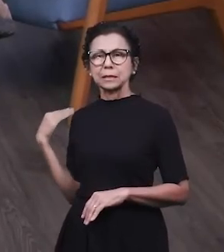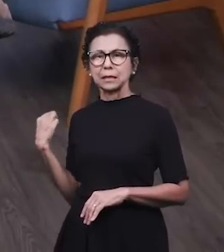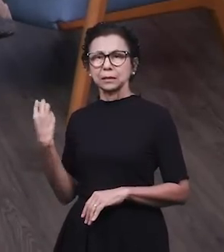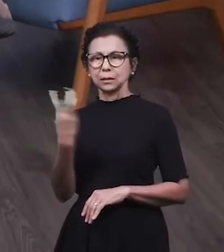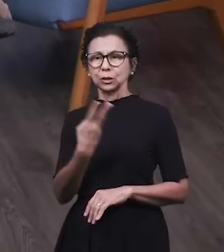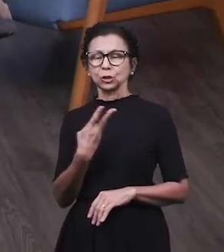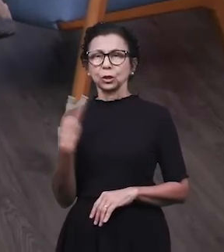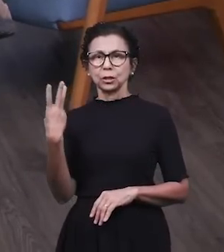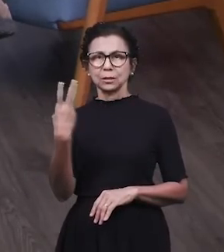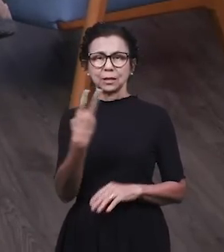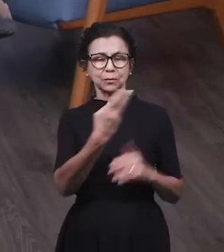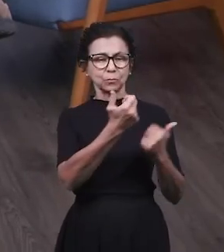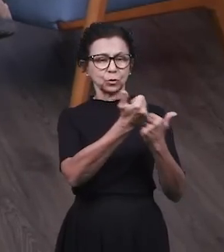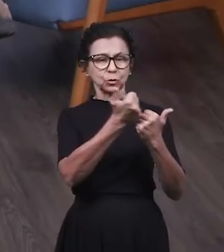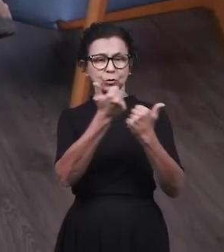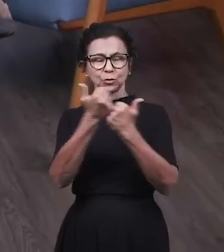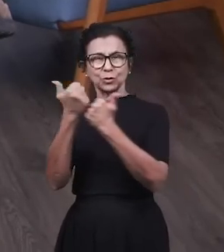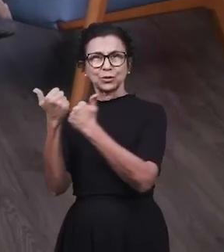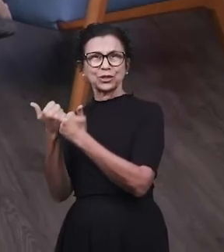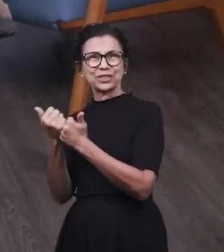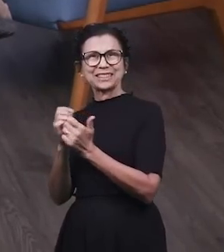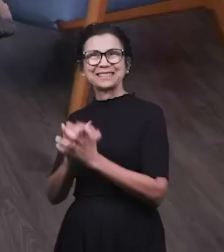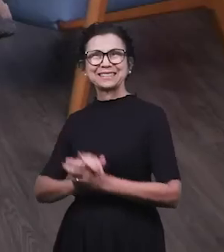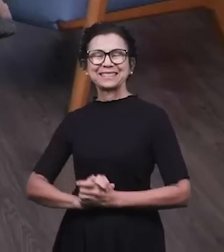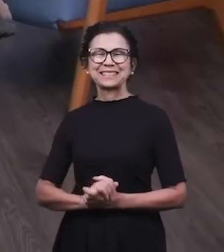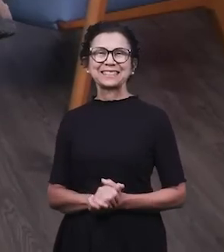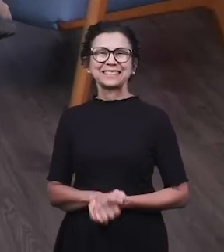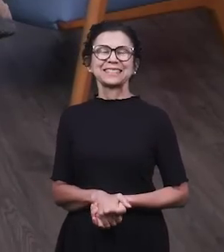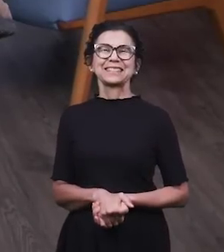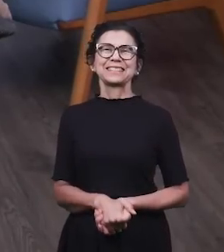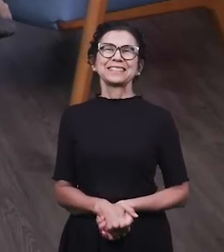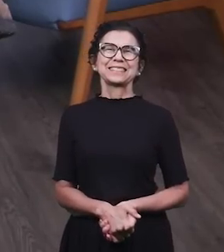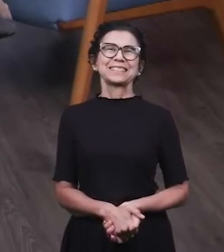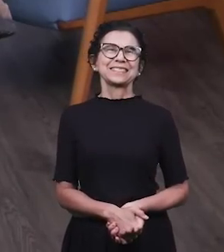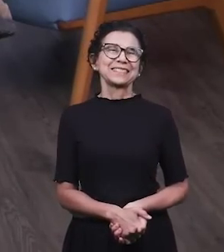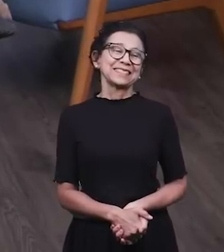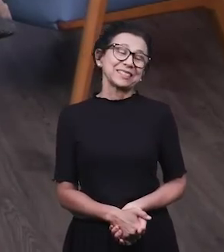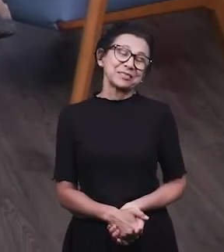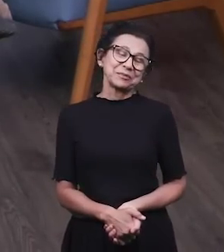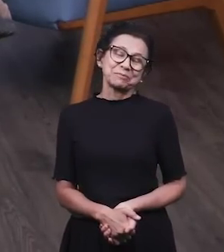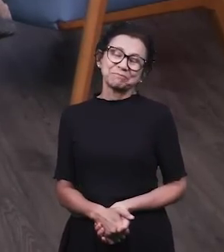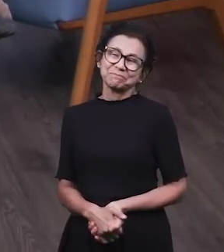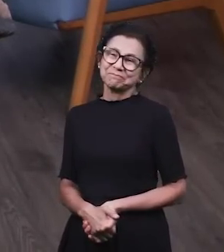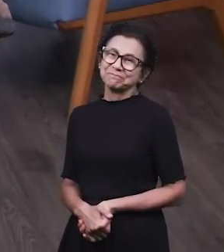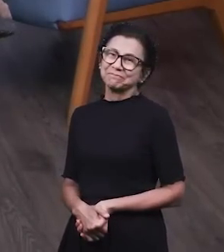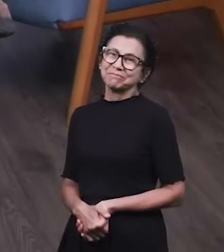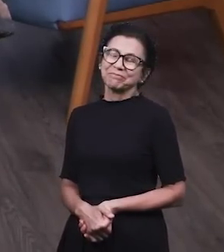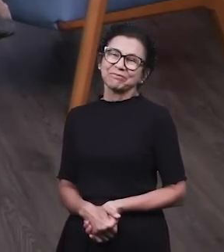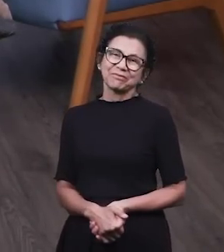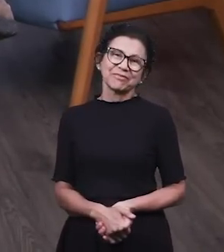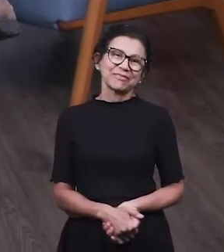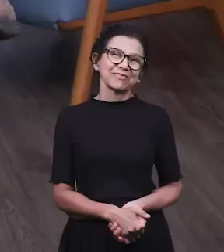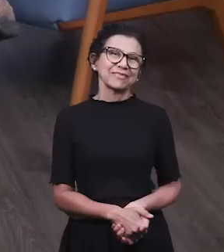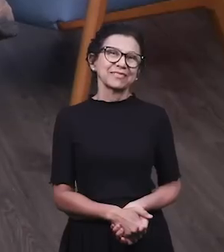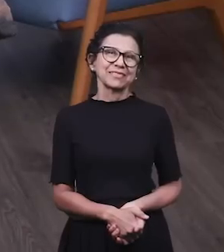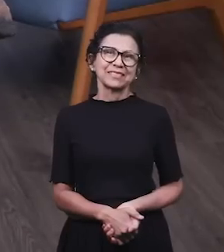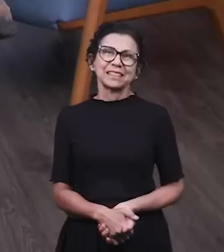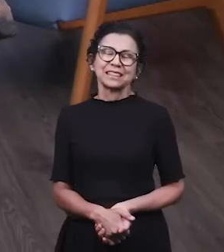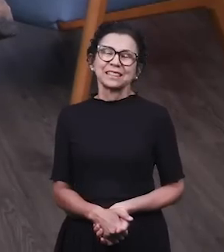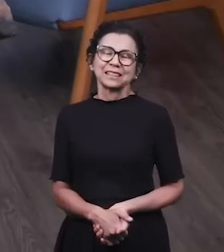três. Mas tivemos um substituto qualquer, altura, né? Não, acima da altura, vamos assim dizer. Que foi o pastor Gedeu